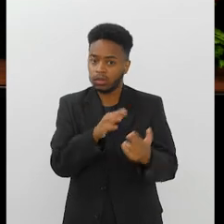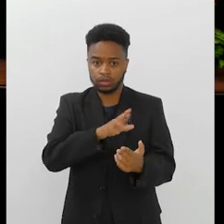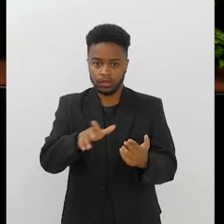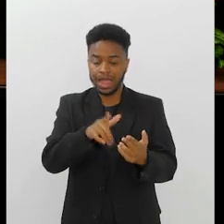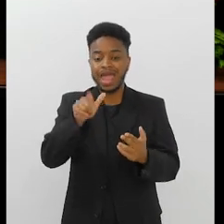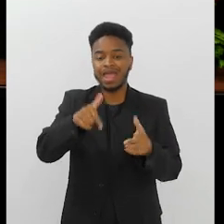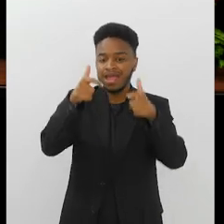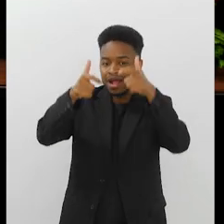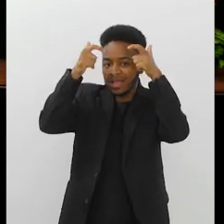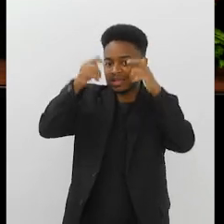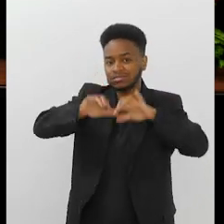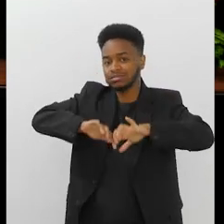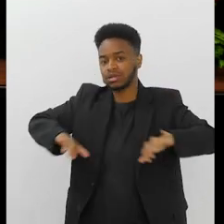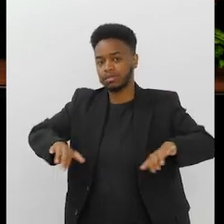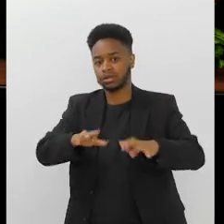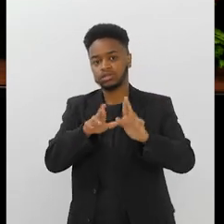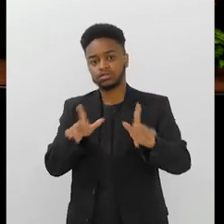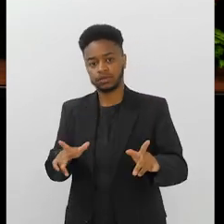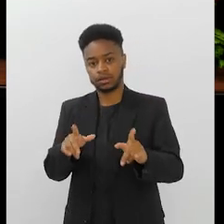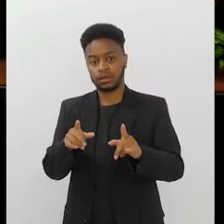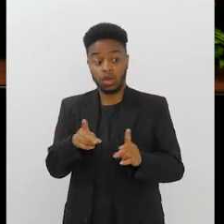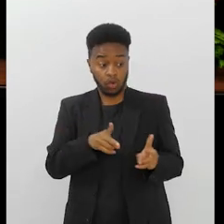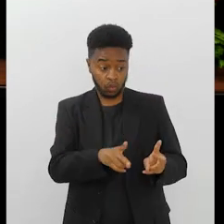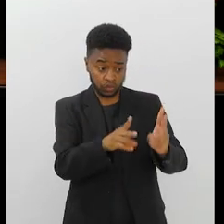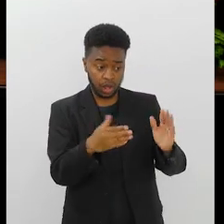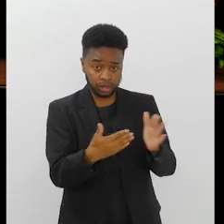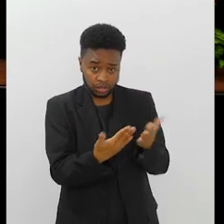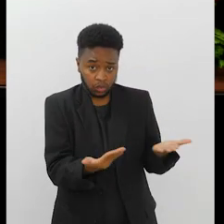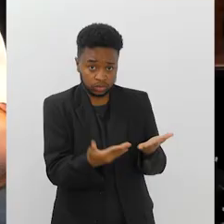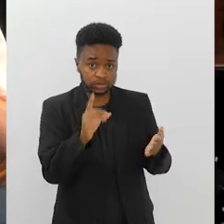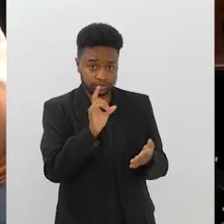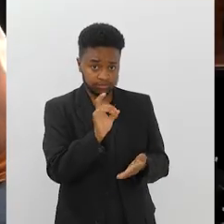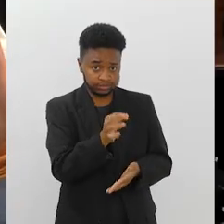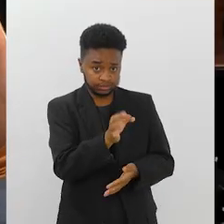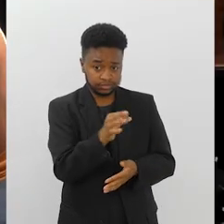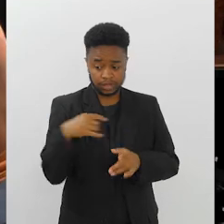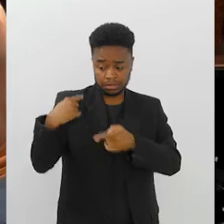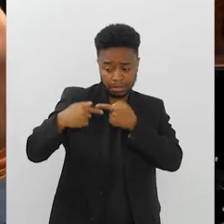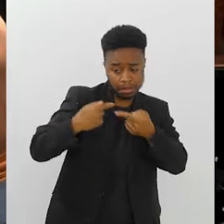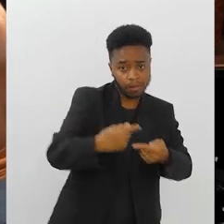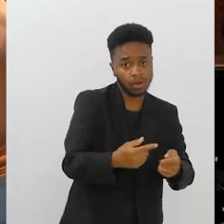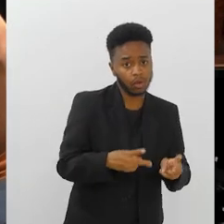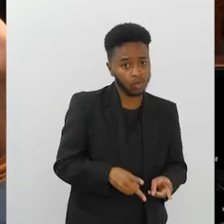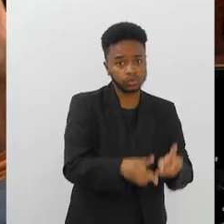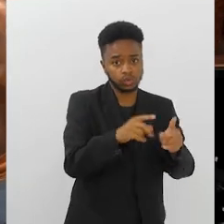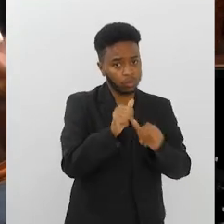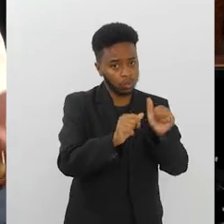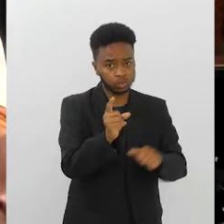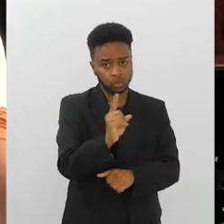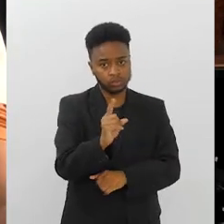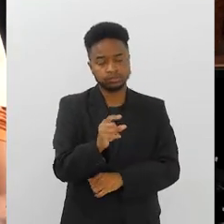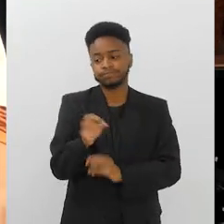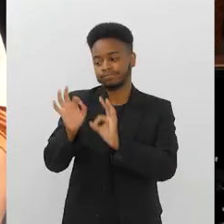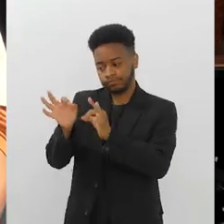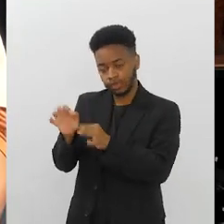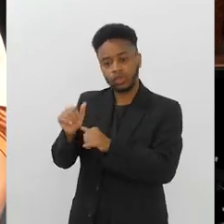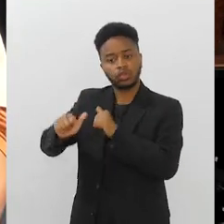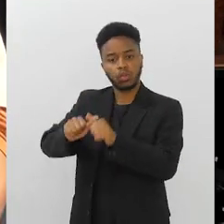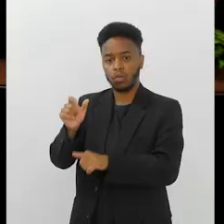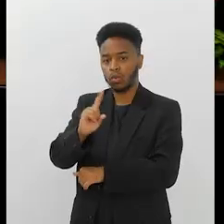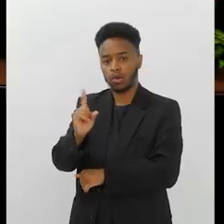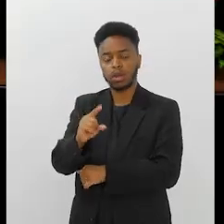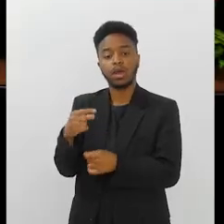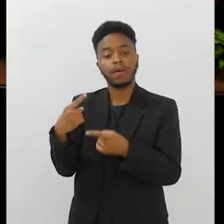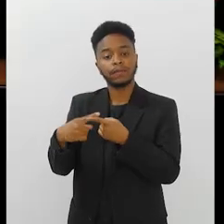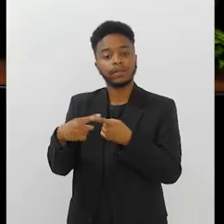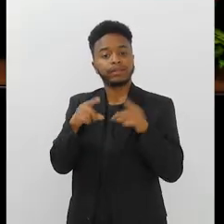tem a ver com orumilá é um rei completamente particular e que continua até hoje né veio de geração em geração geração geração não mudou né